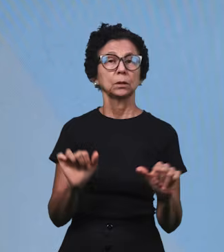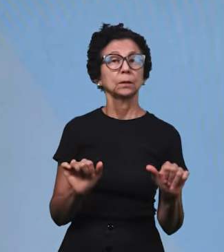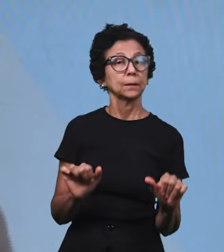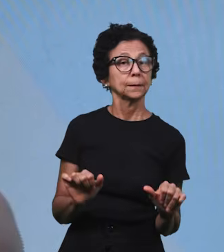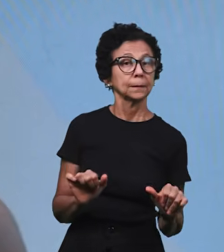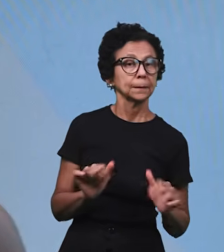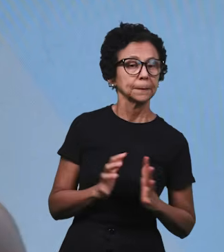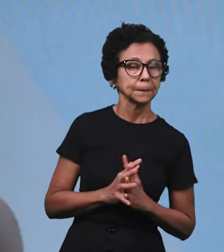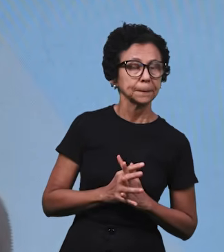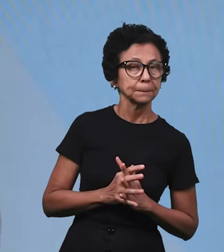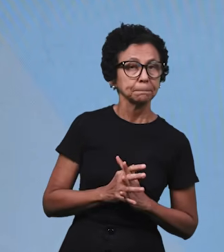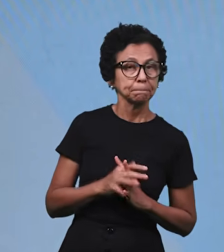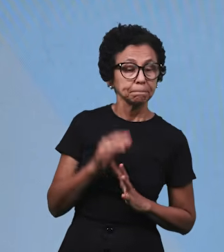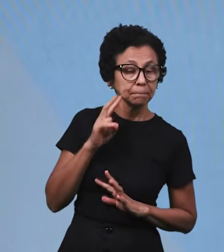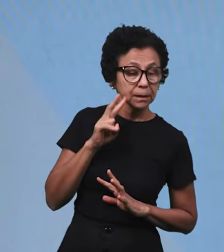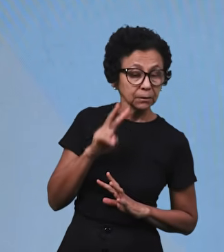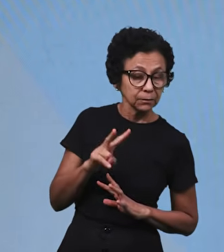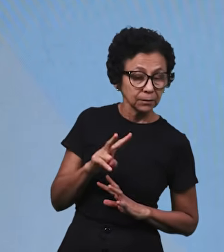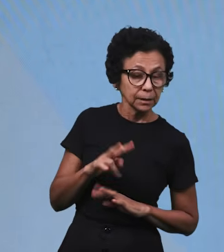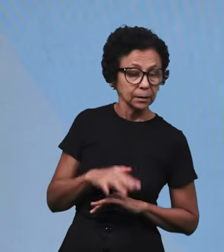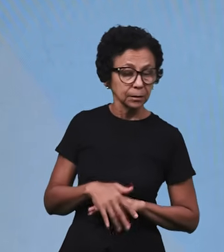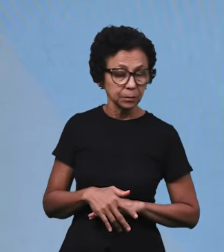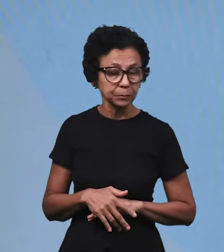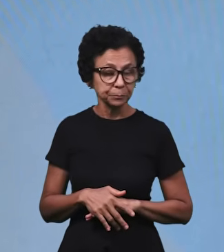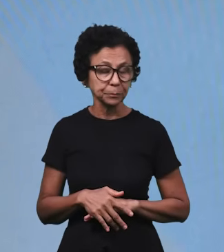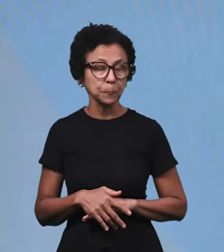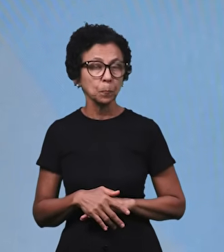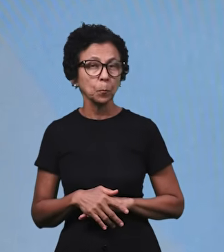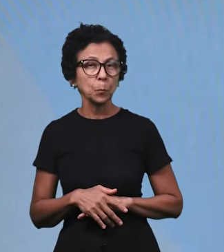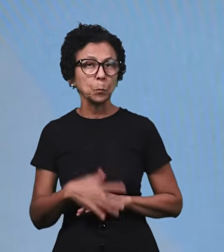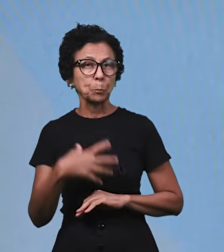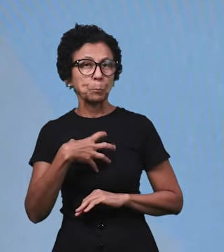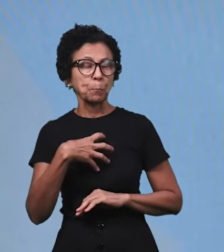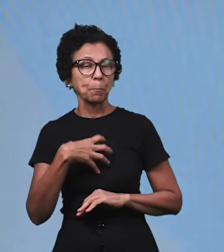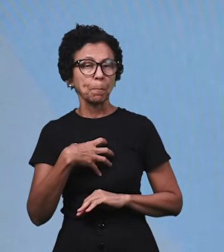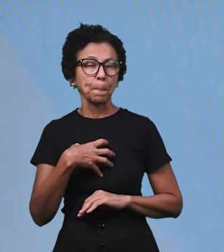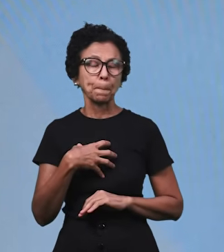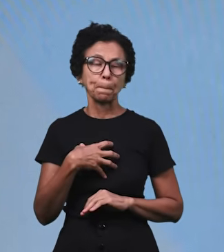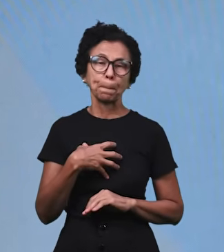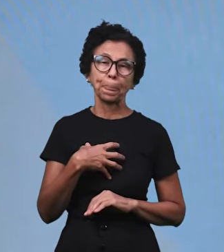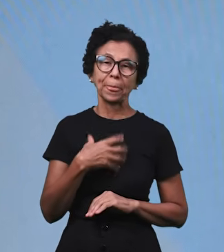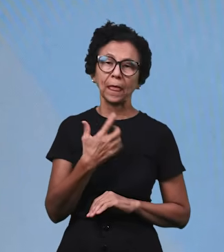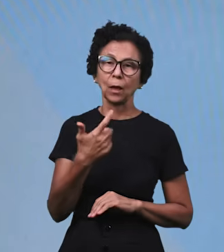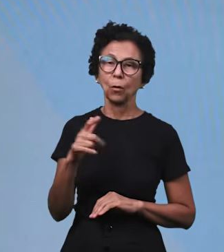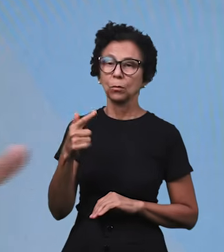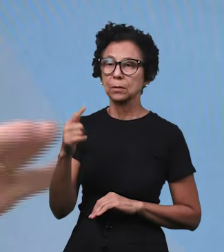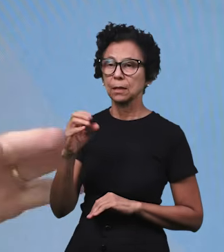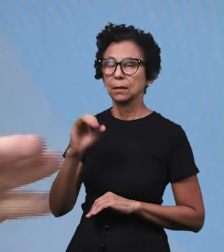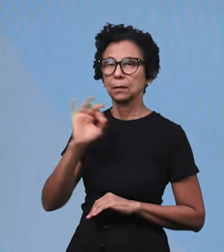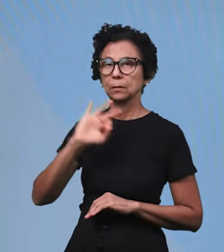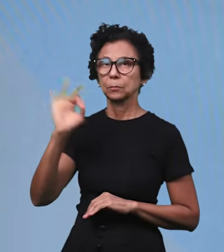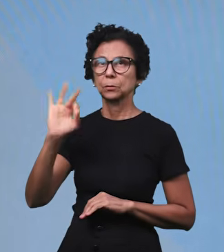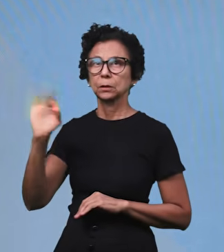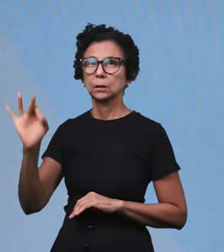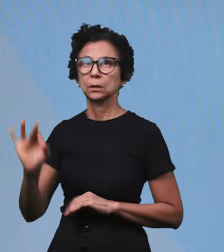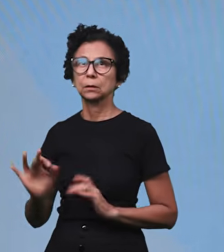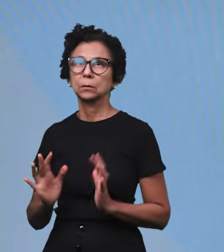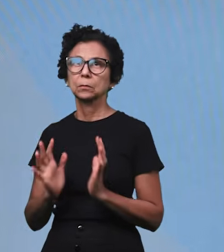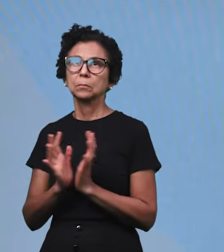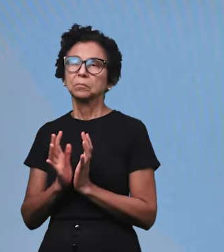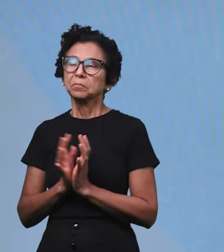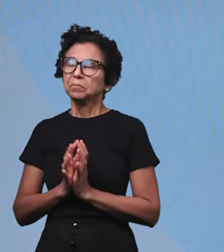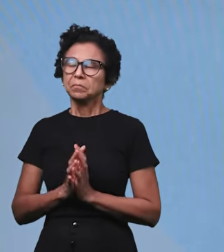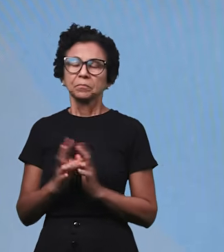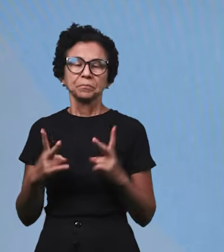detectar por ver, por sentir, né? E aqueles outros 70%, eles vão se tornando renais